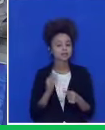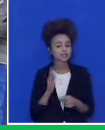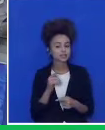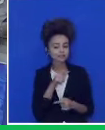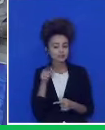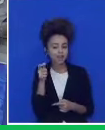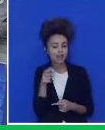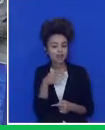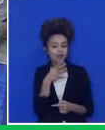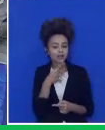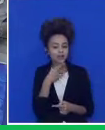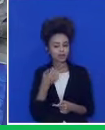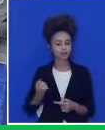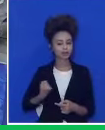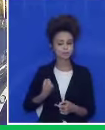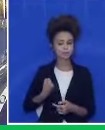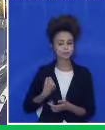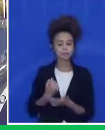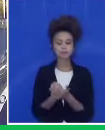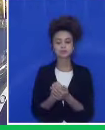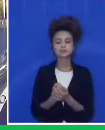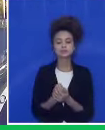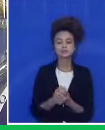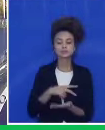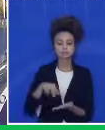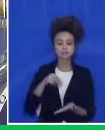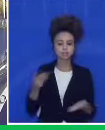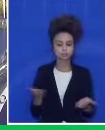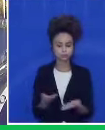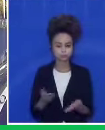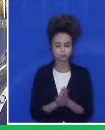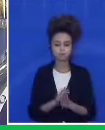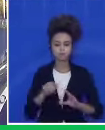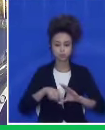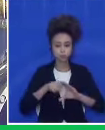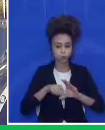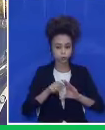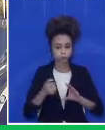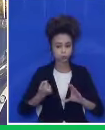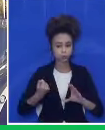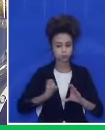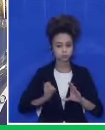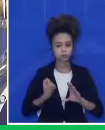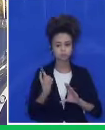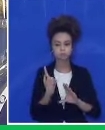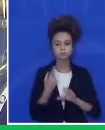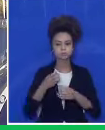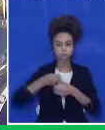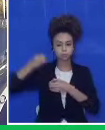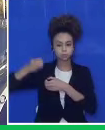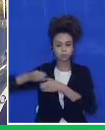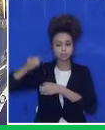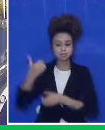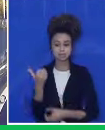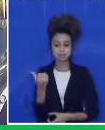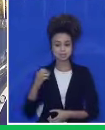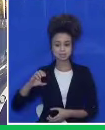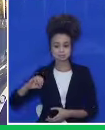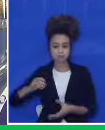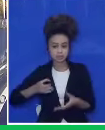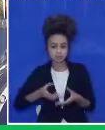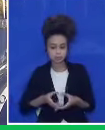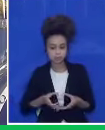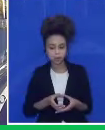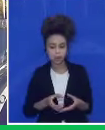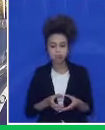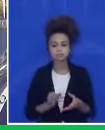premiados dessa noite. O nosso Globo número 1 está preparado aqui para o sorteio, já está girando e com o suporte carregado com 60 bolas numeradas